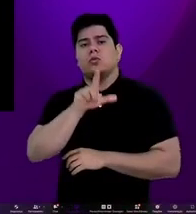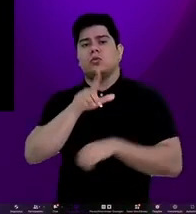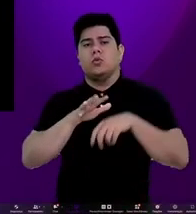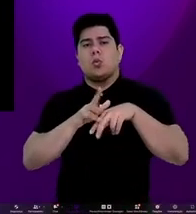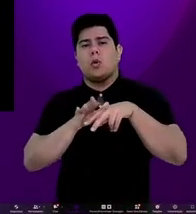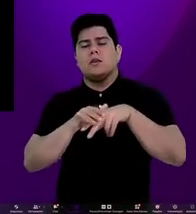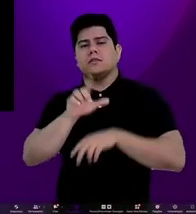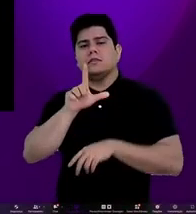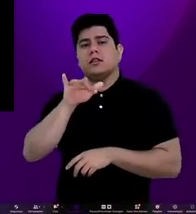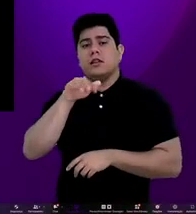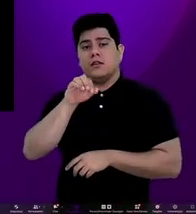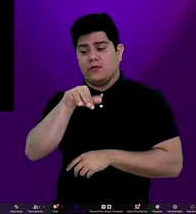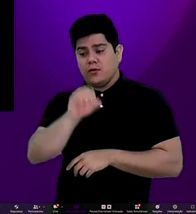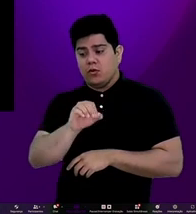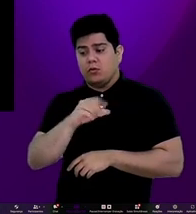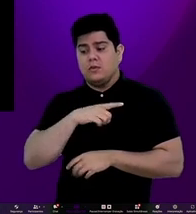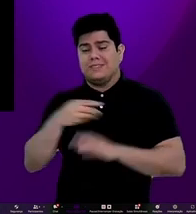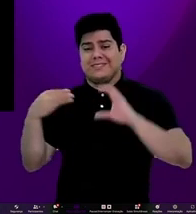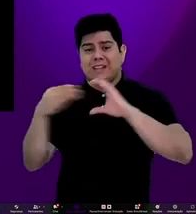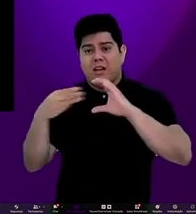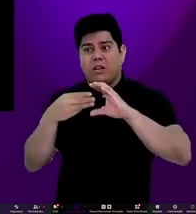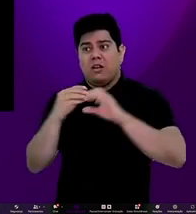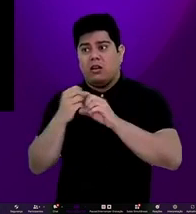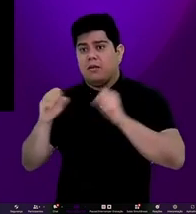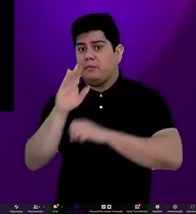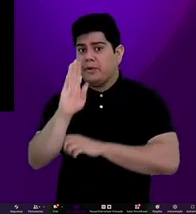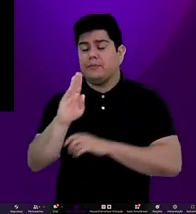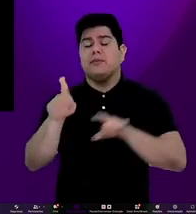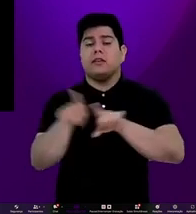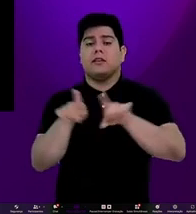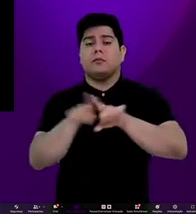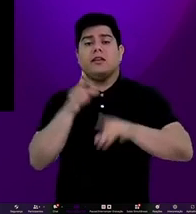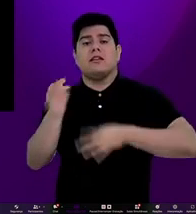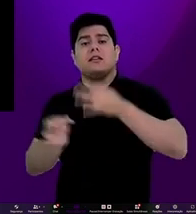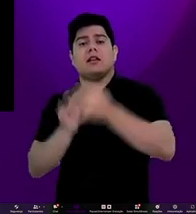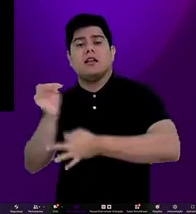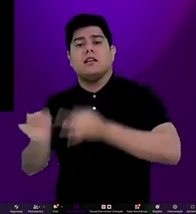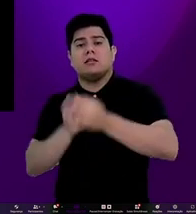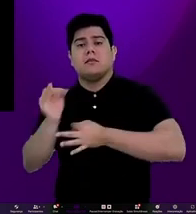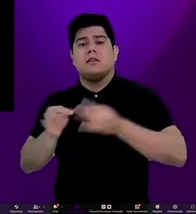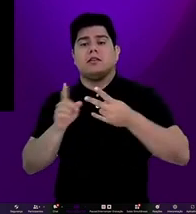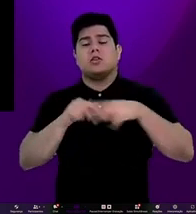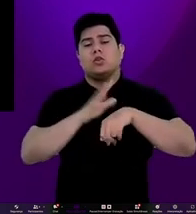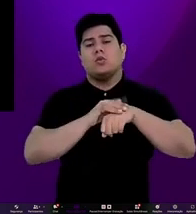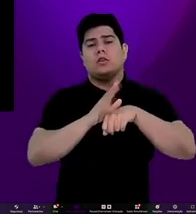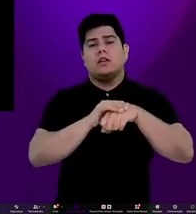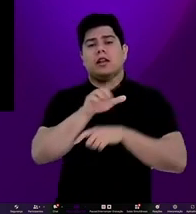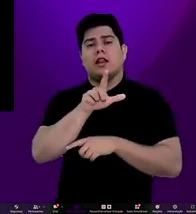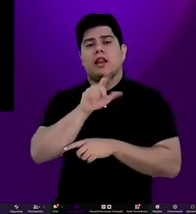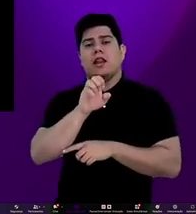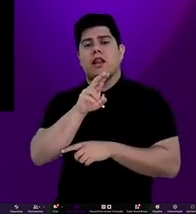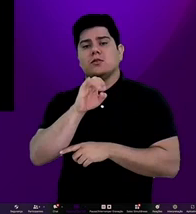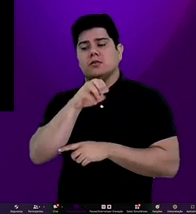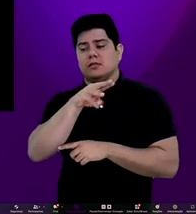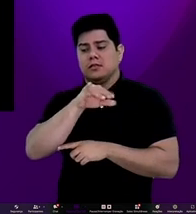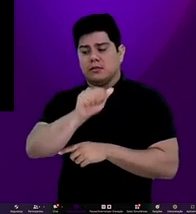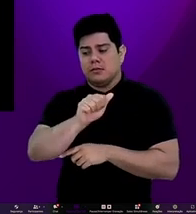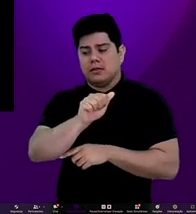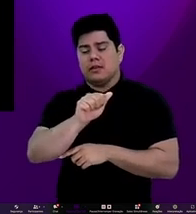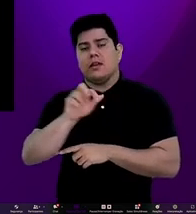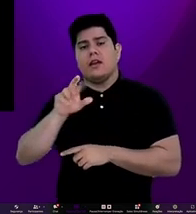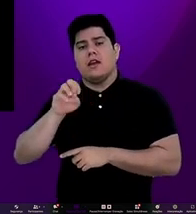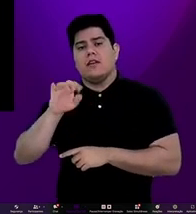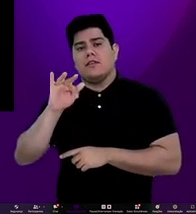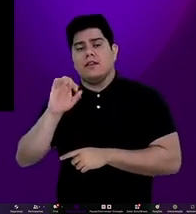de grandes células B e também para o tratamento da leucemia linfóide aguda refratária ou em